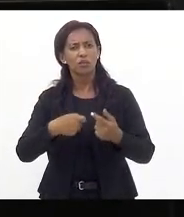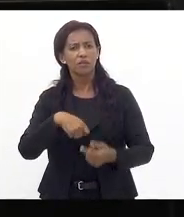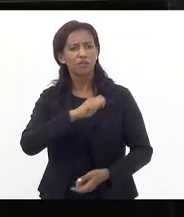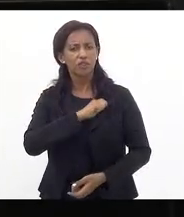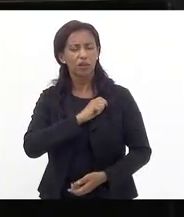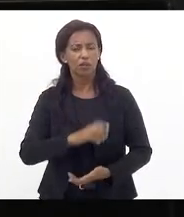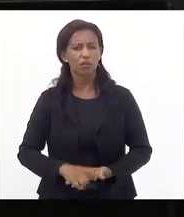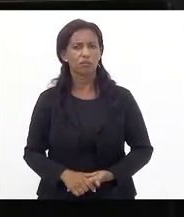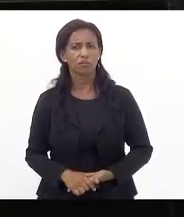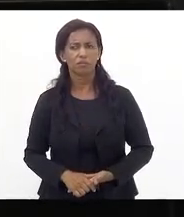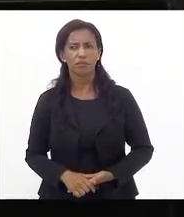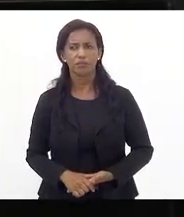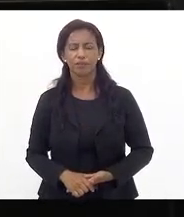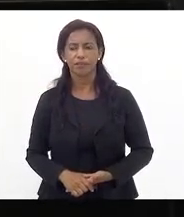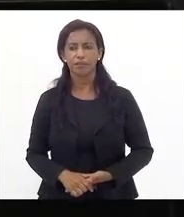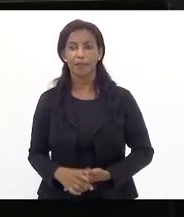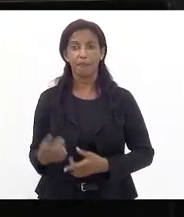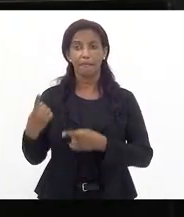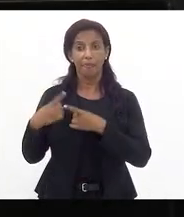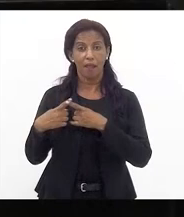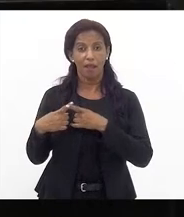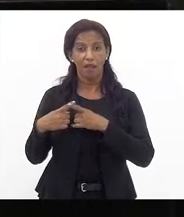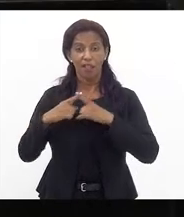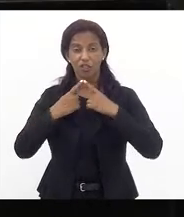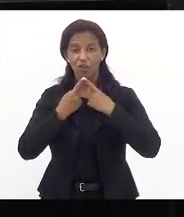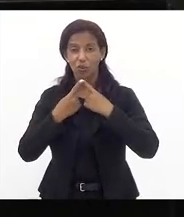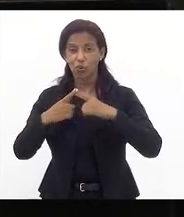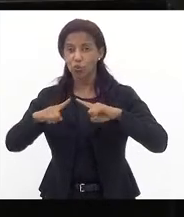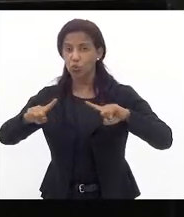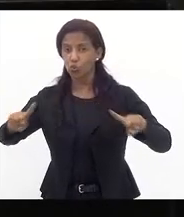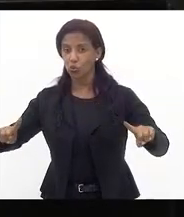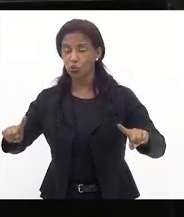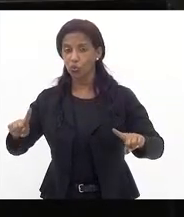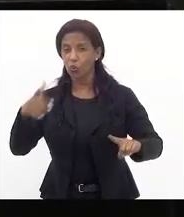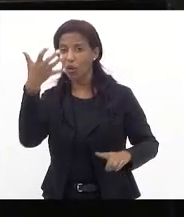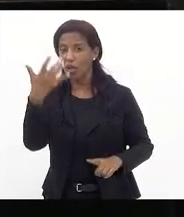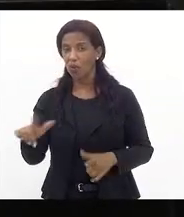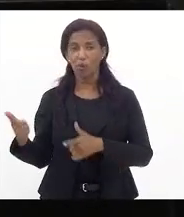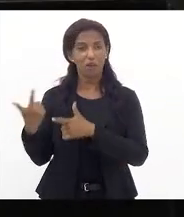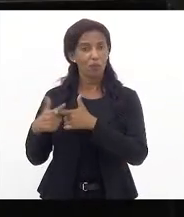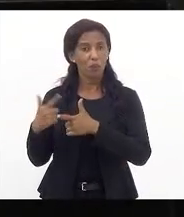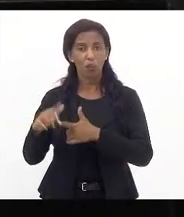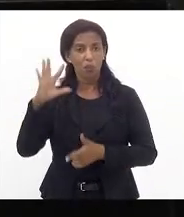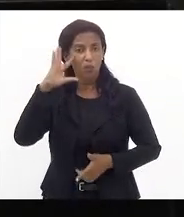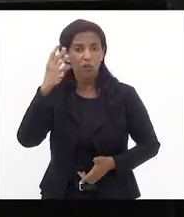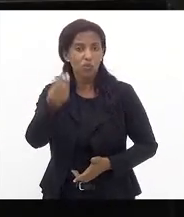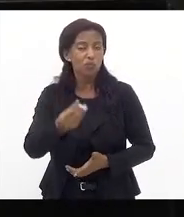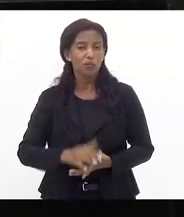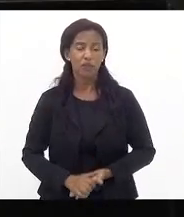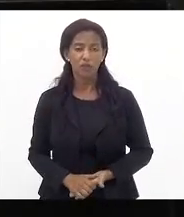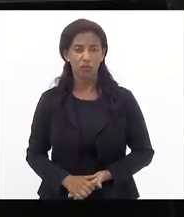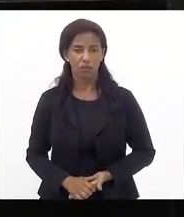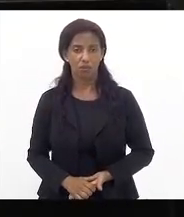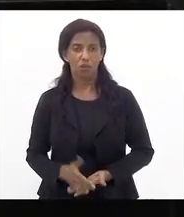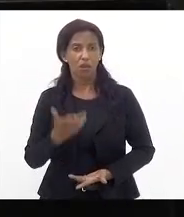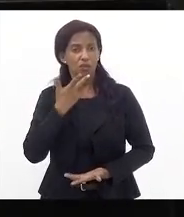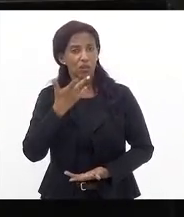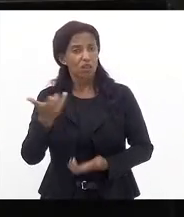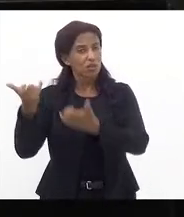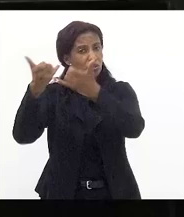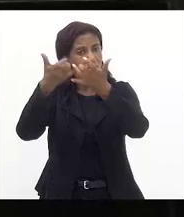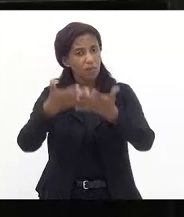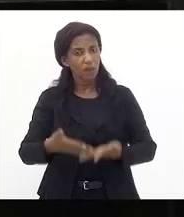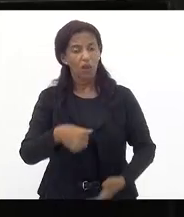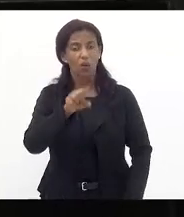fiscal. Porque isso é discurso de quem não quer ver o problema resolvido, deputado Eurico. Eu acabei de citar aqui,